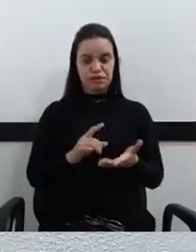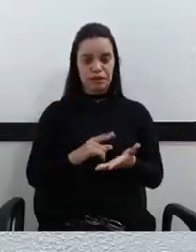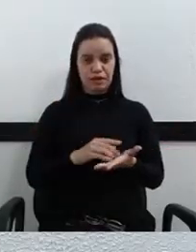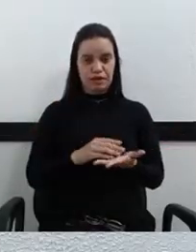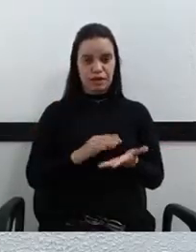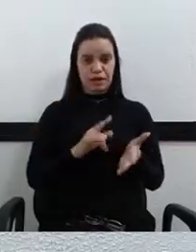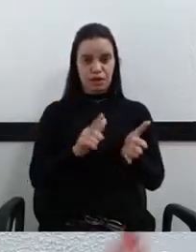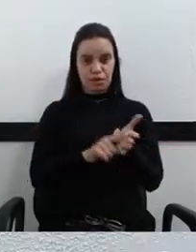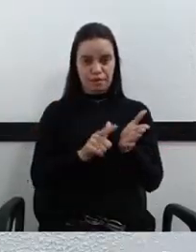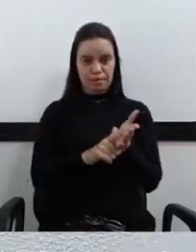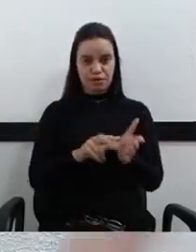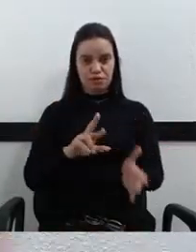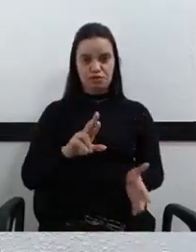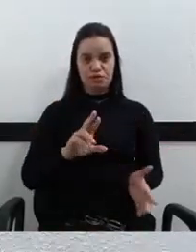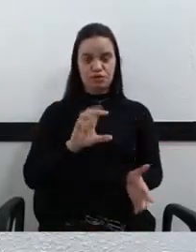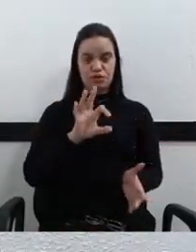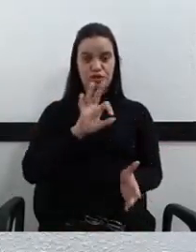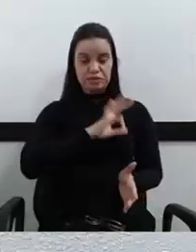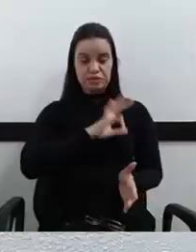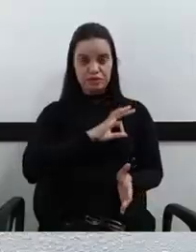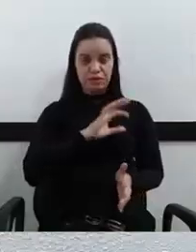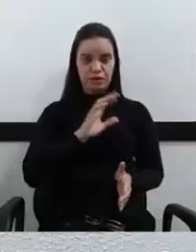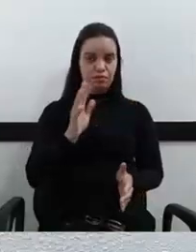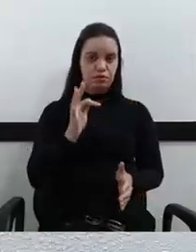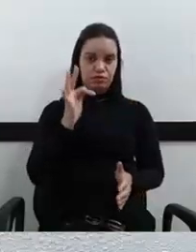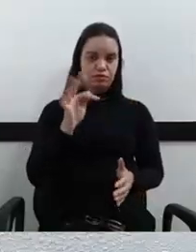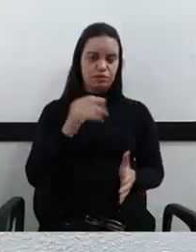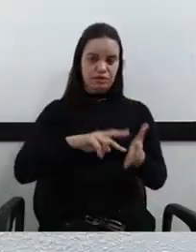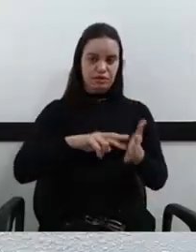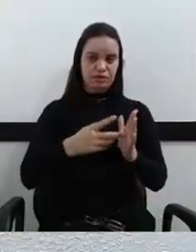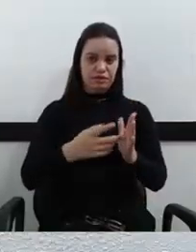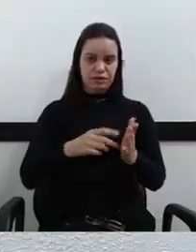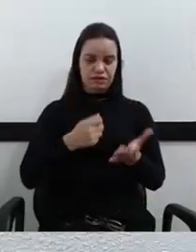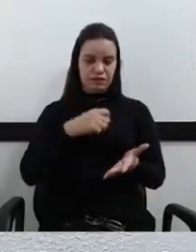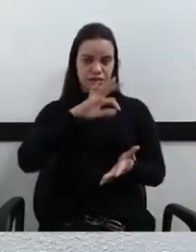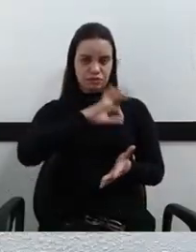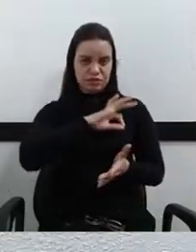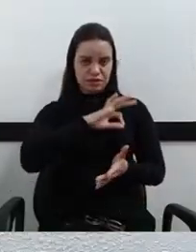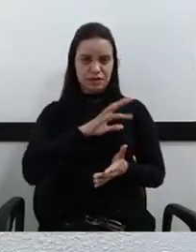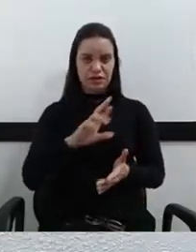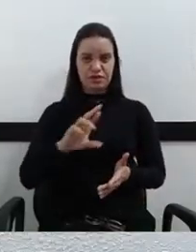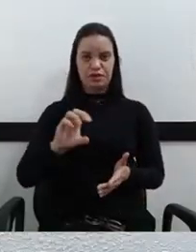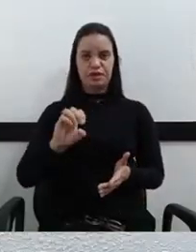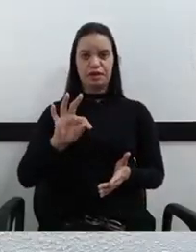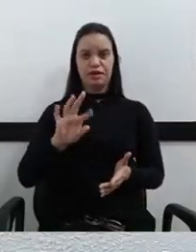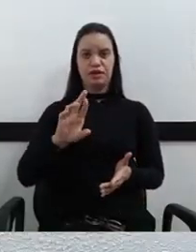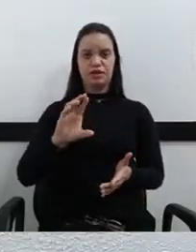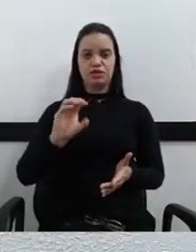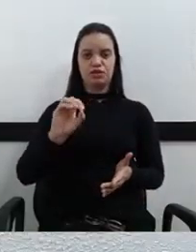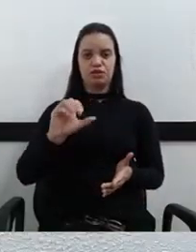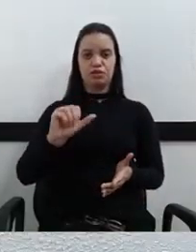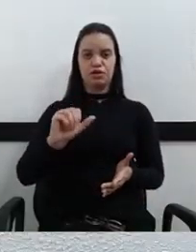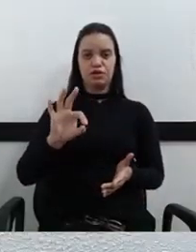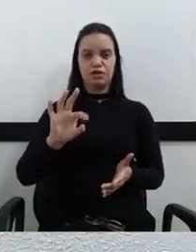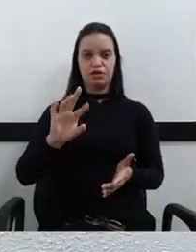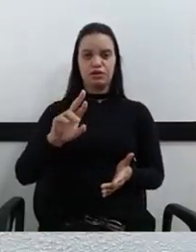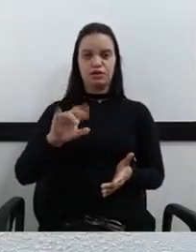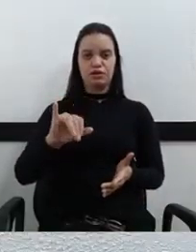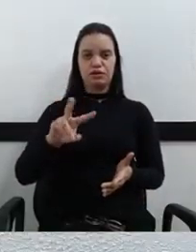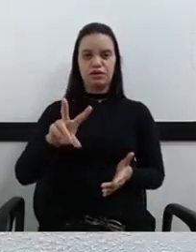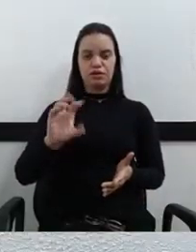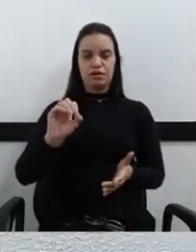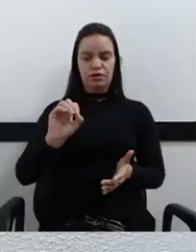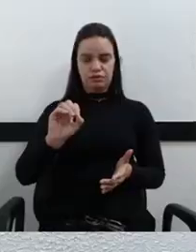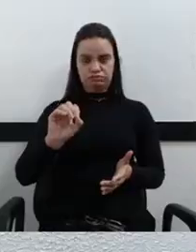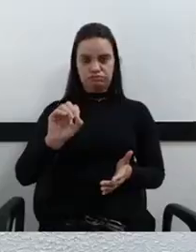remuneração, esse pagamento para o futuro seria considerado como um pagamento retroativo. A vedação da PEC, neste sentido, impediria o